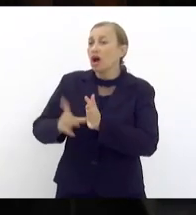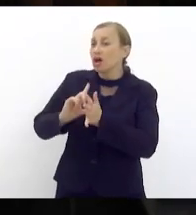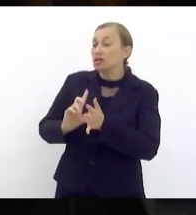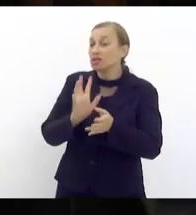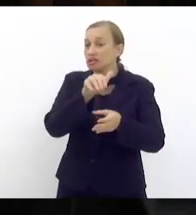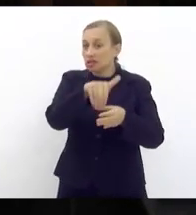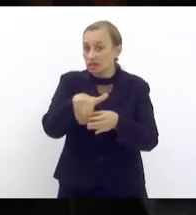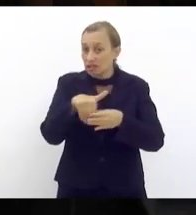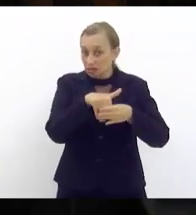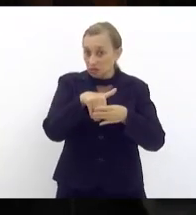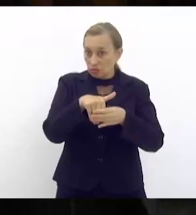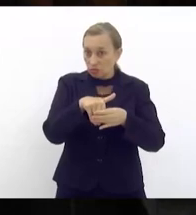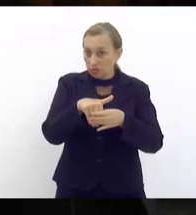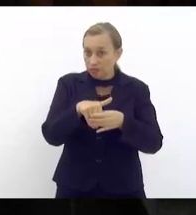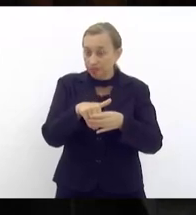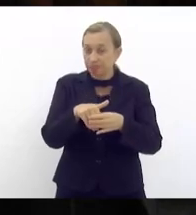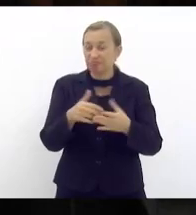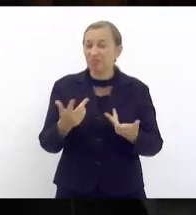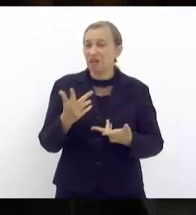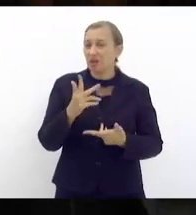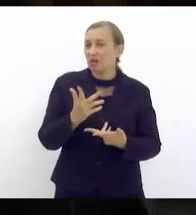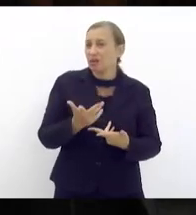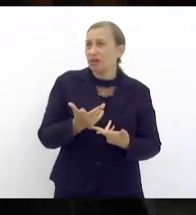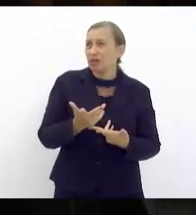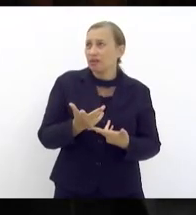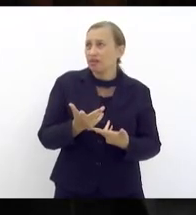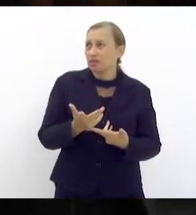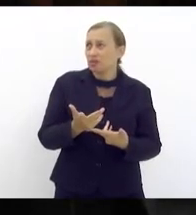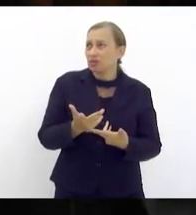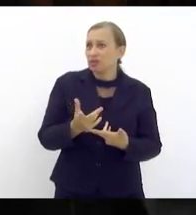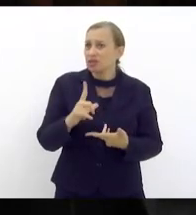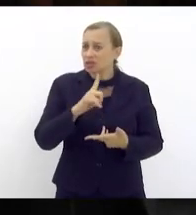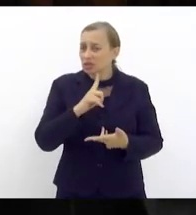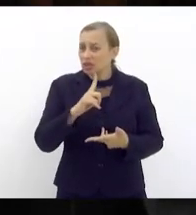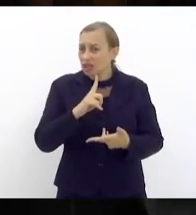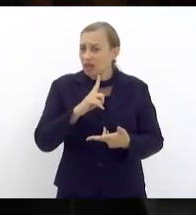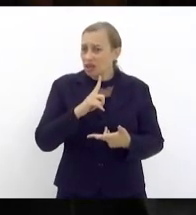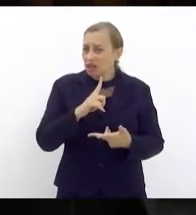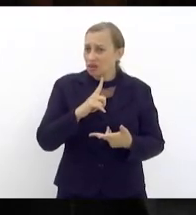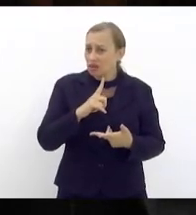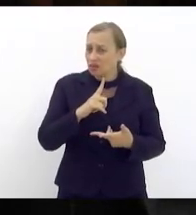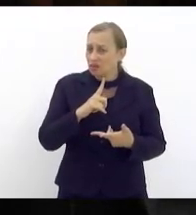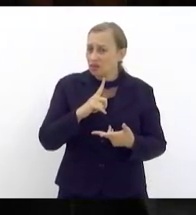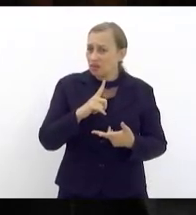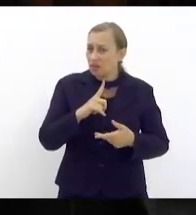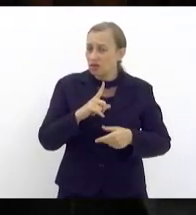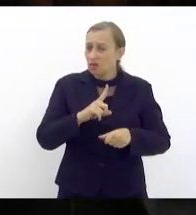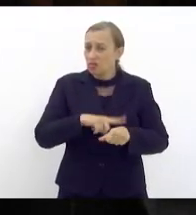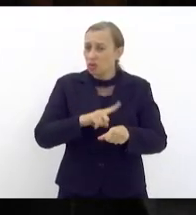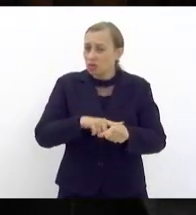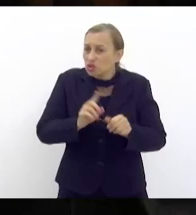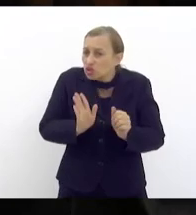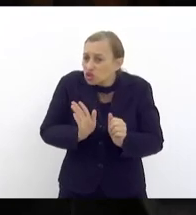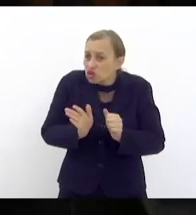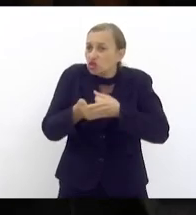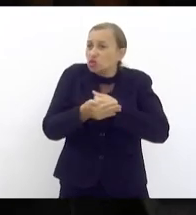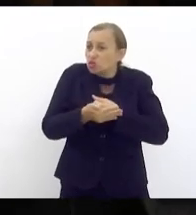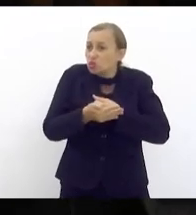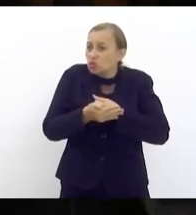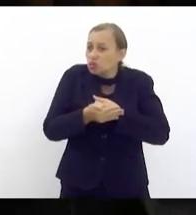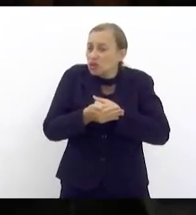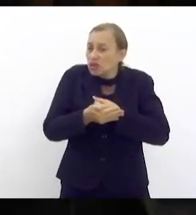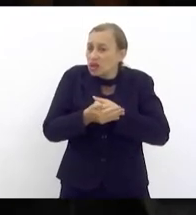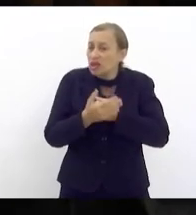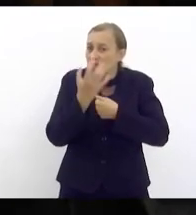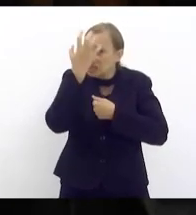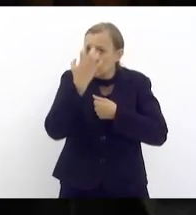eleições e a impressão que fica é que houve ali uma tentativa de abafar esse grave incidente para